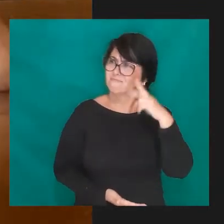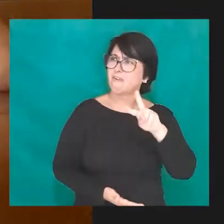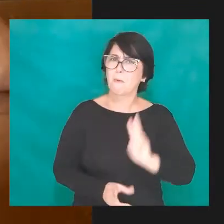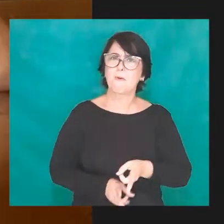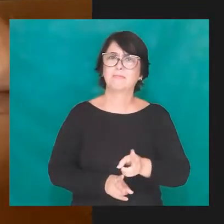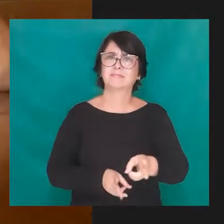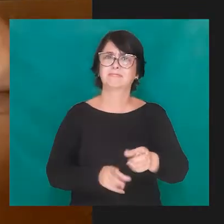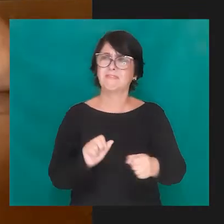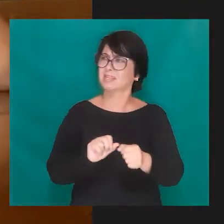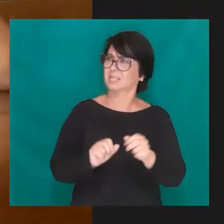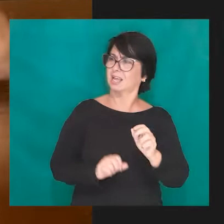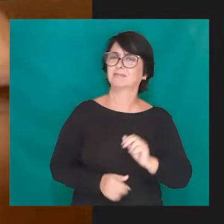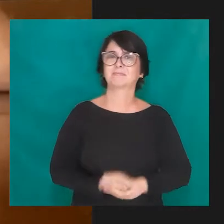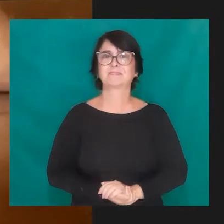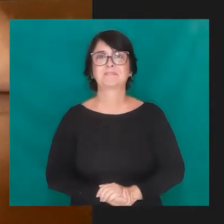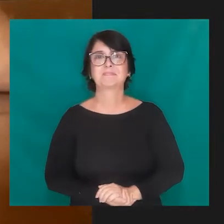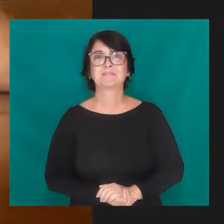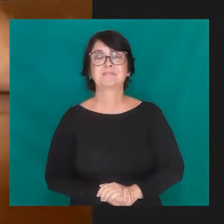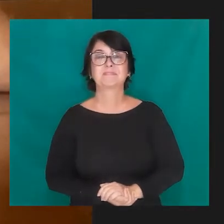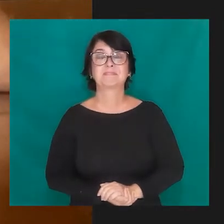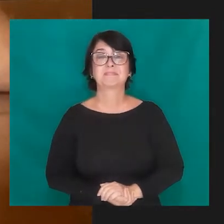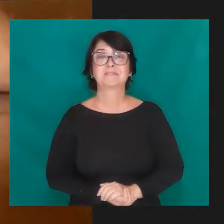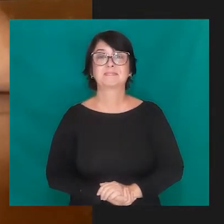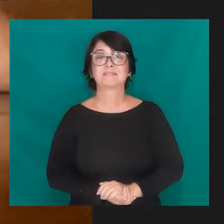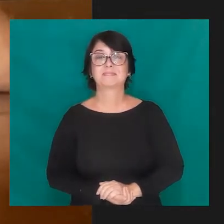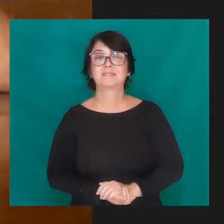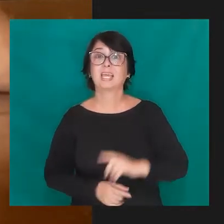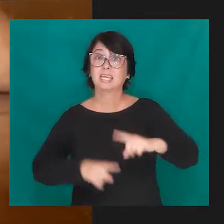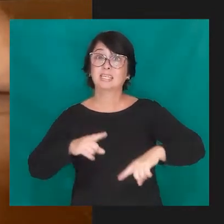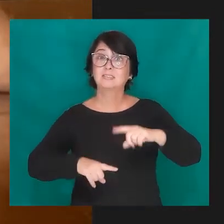fazer. E nessa época que os instrumentos